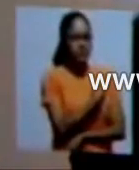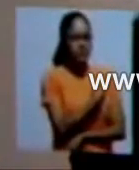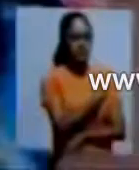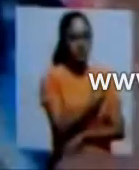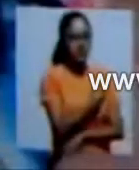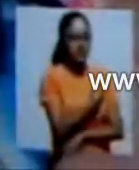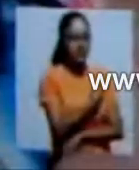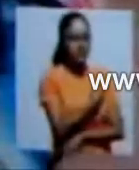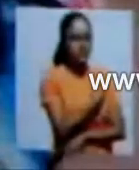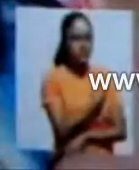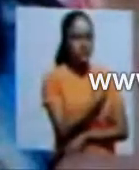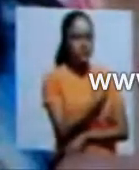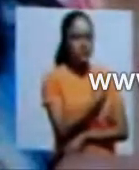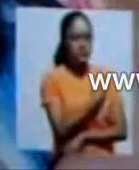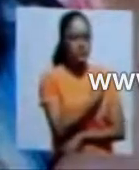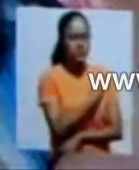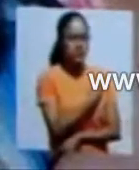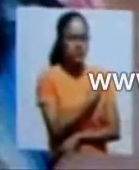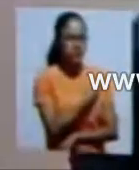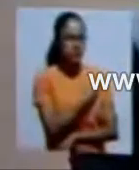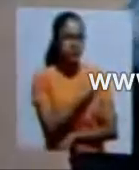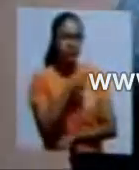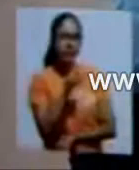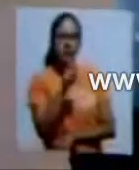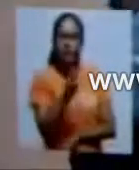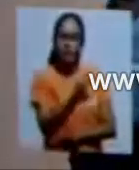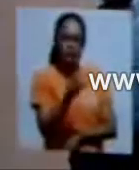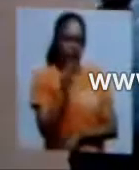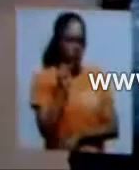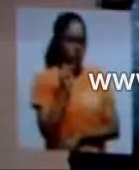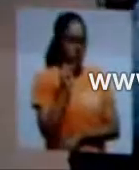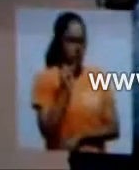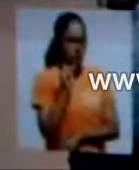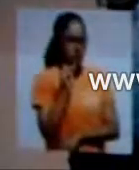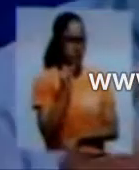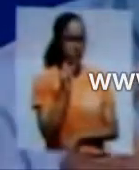Não, não é que a partir dali você vai escolher o carimbo que quer colocar.